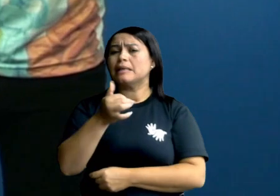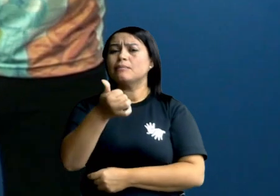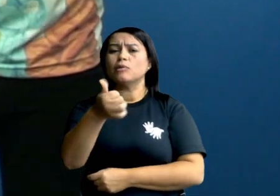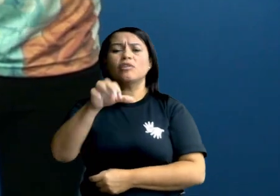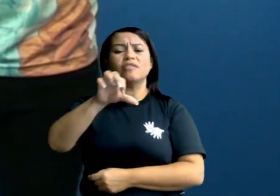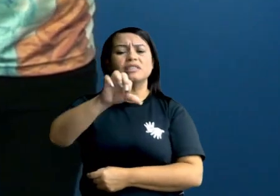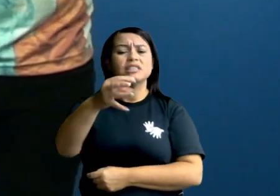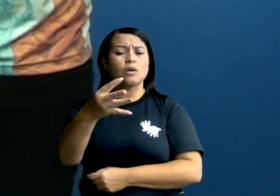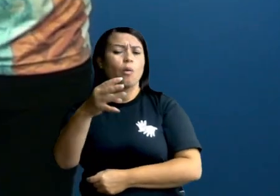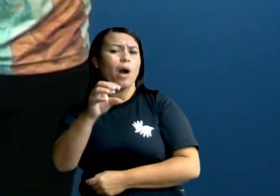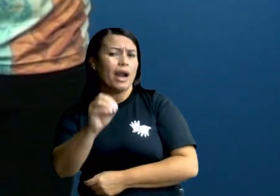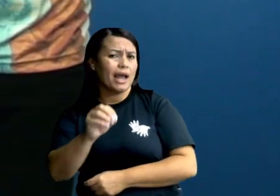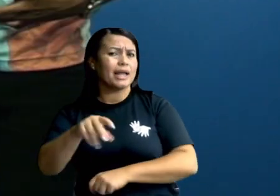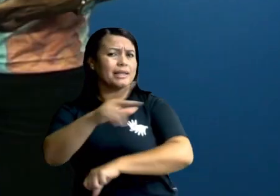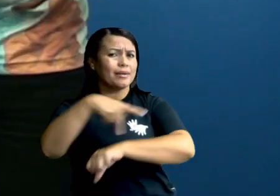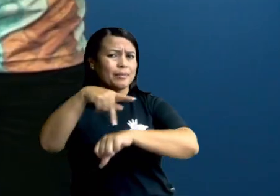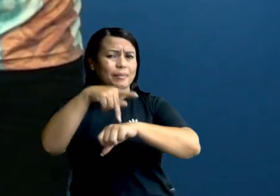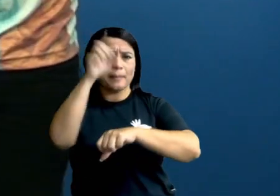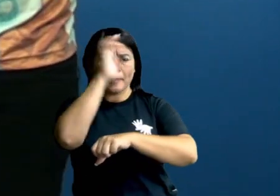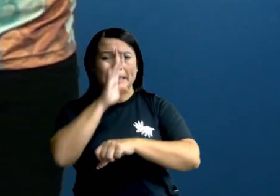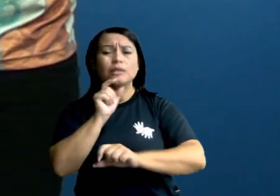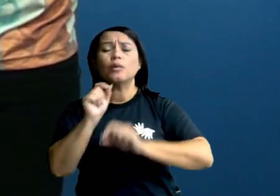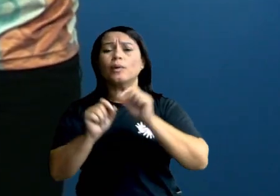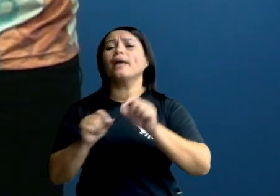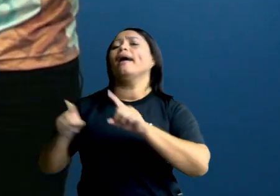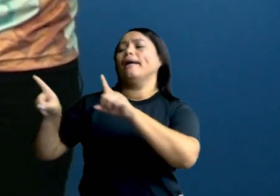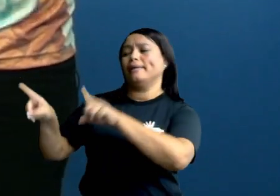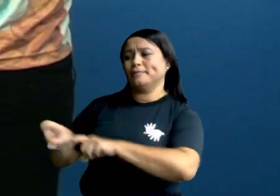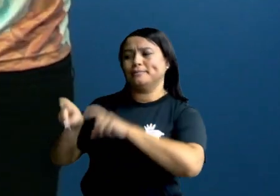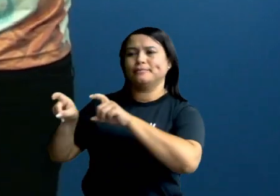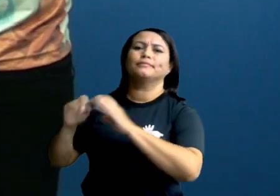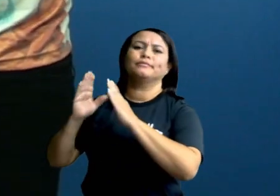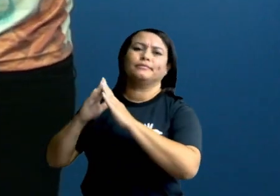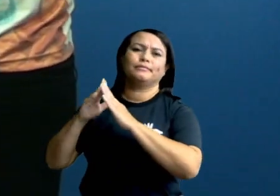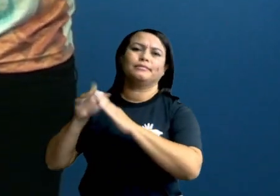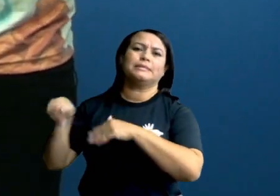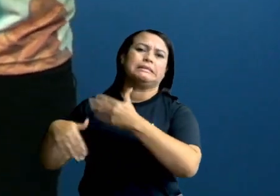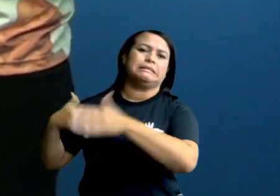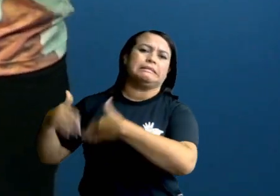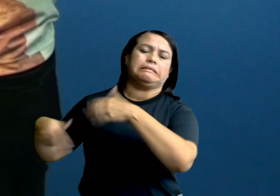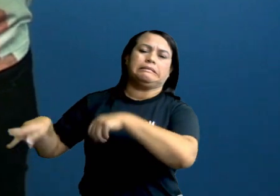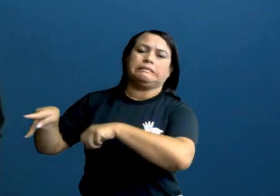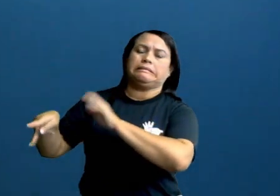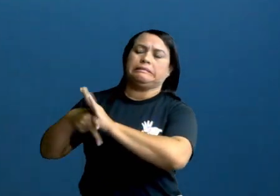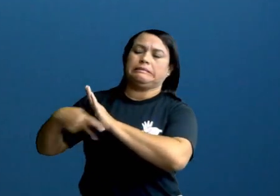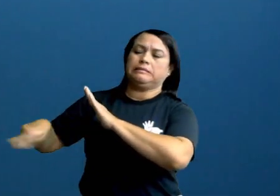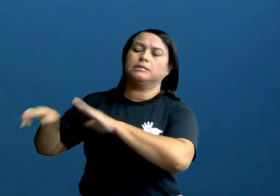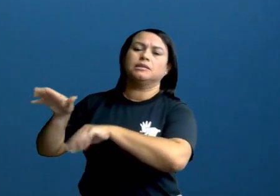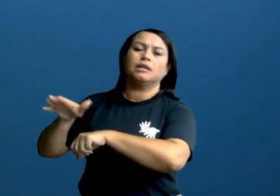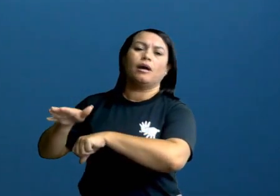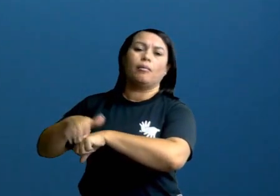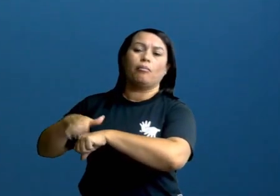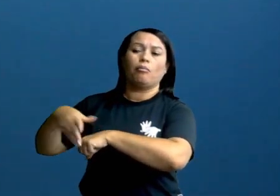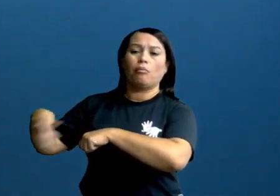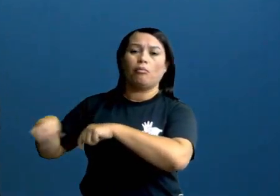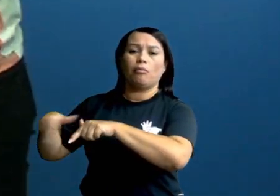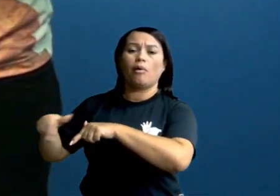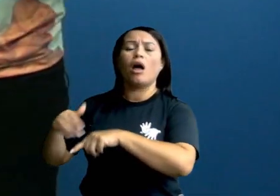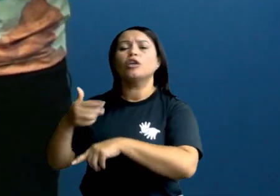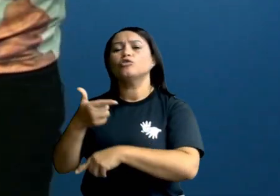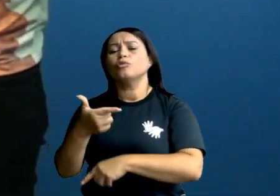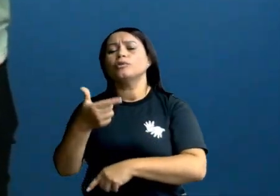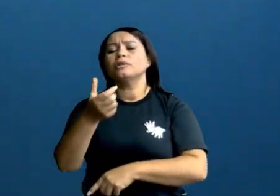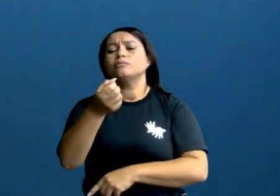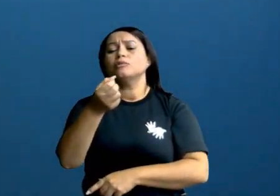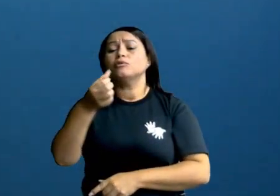era um país essencialmente agrário, então você tinha muita gente morando no campo, desenvolvendo atividades rurais. Em 2009,